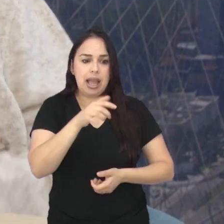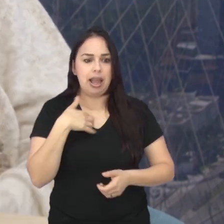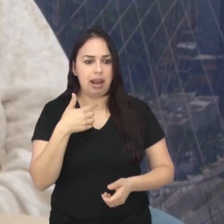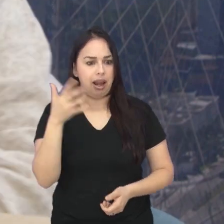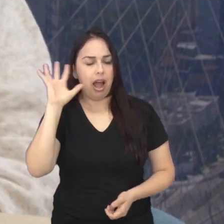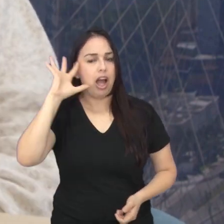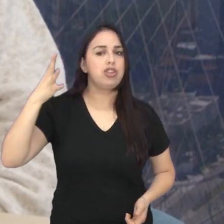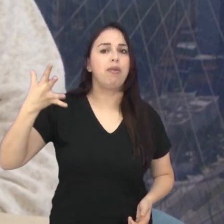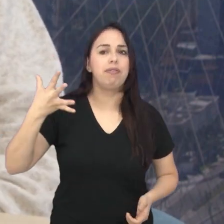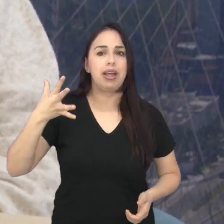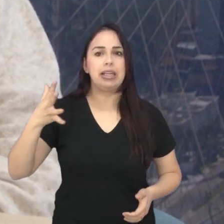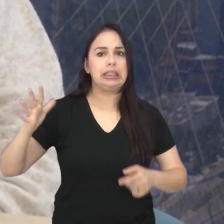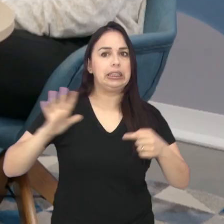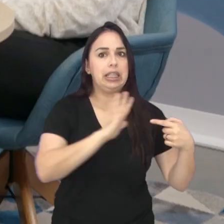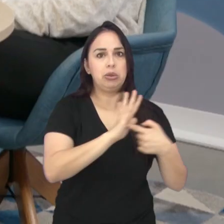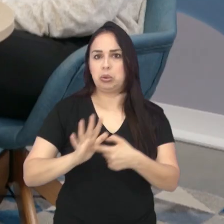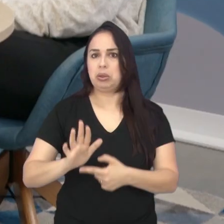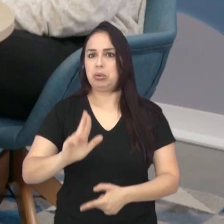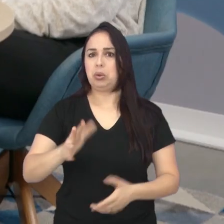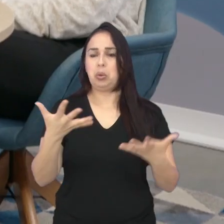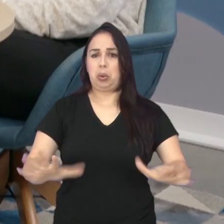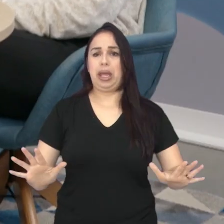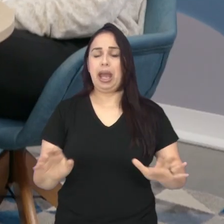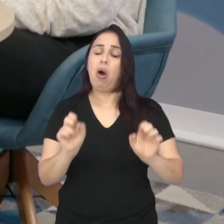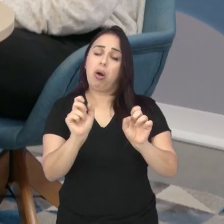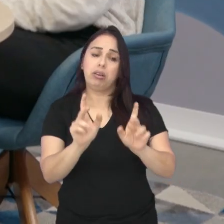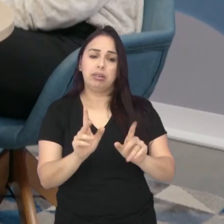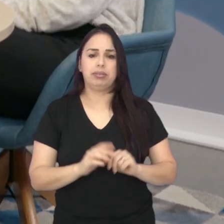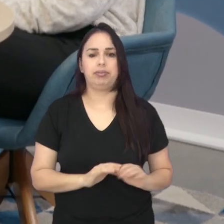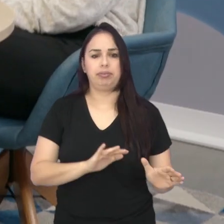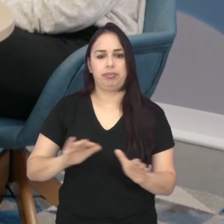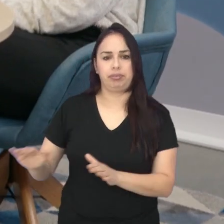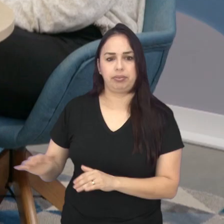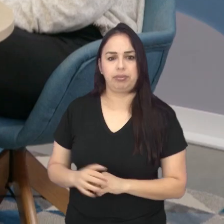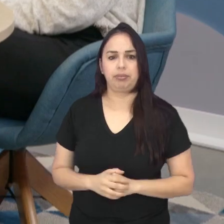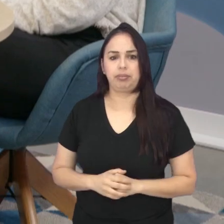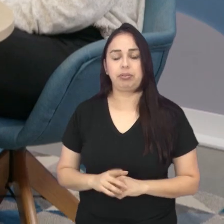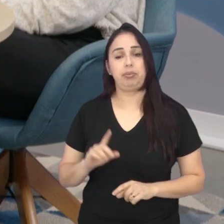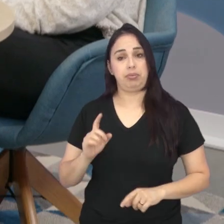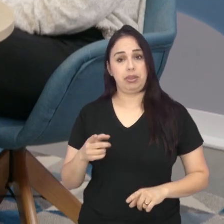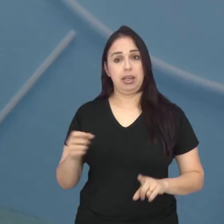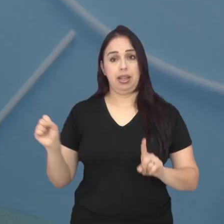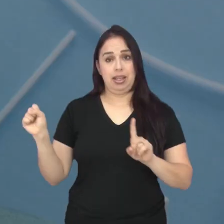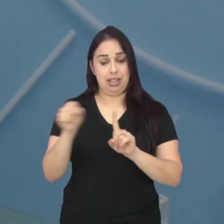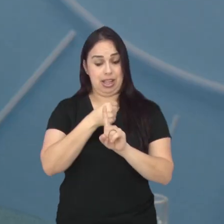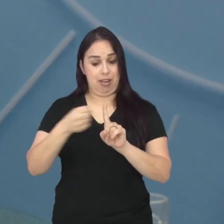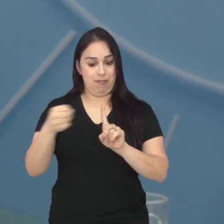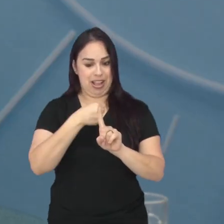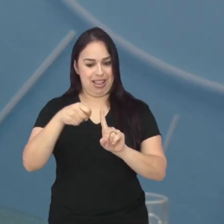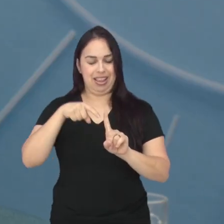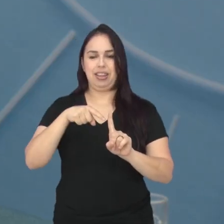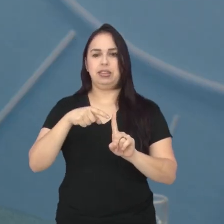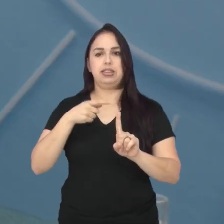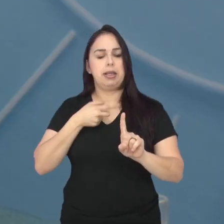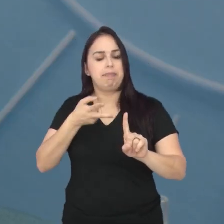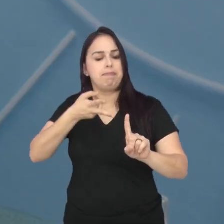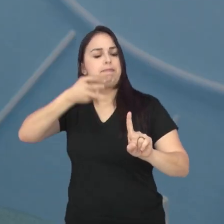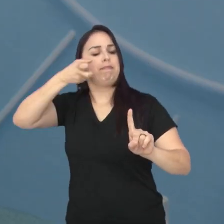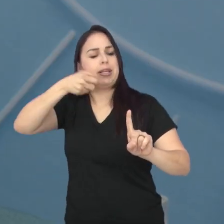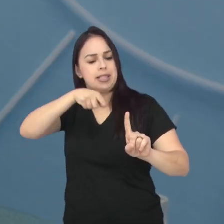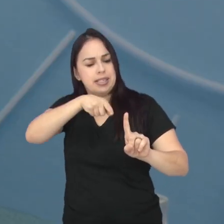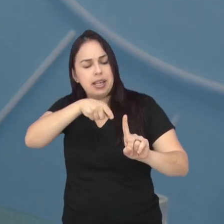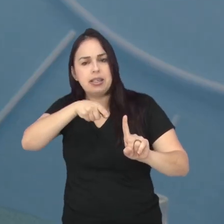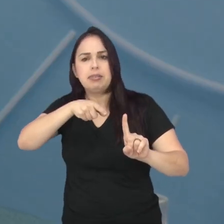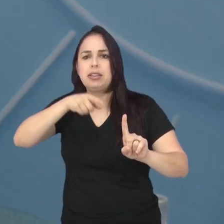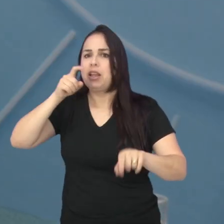atrás. O que eu ia acrescentar é que quando tem a violência física, é muito fácil de você determinar que aquilo